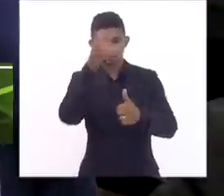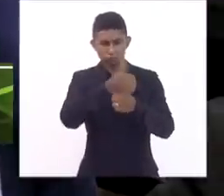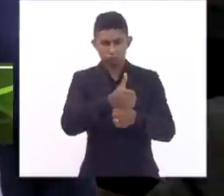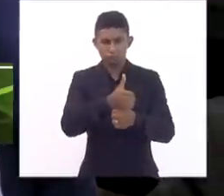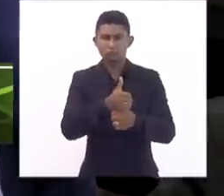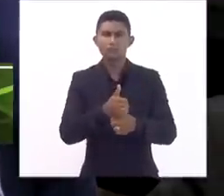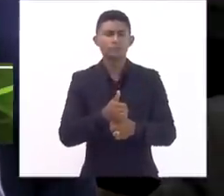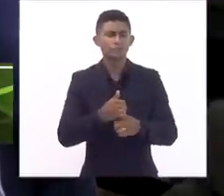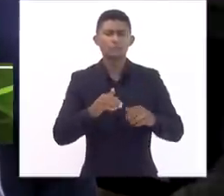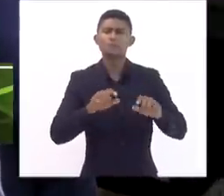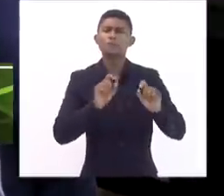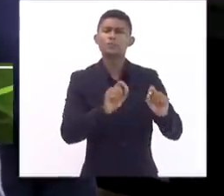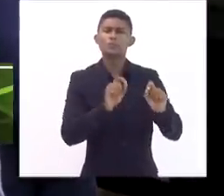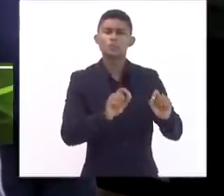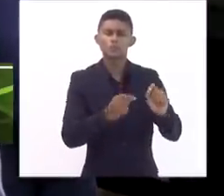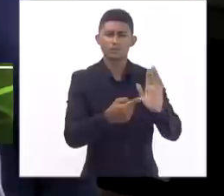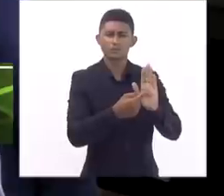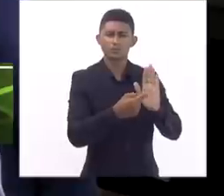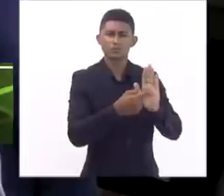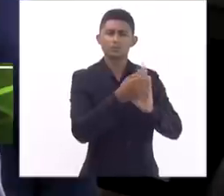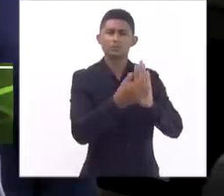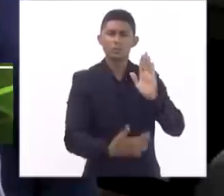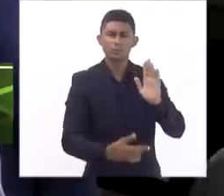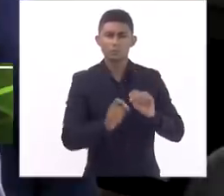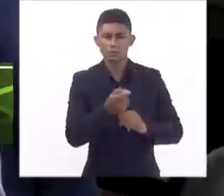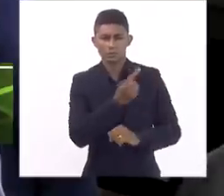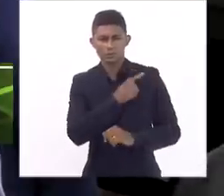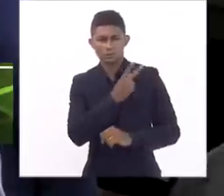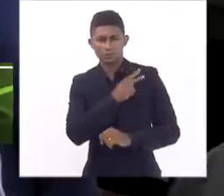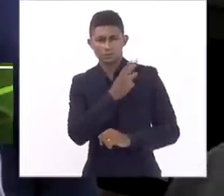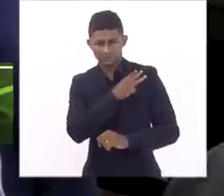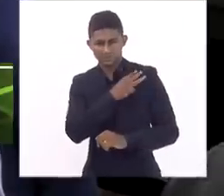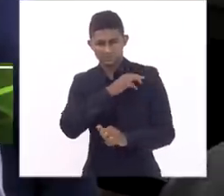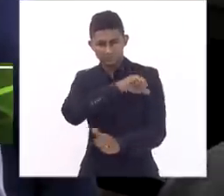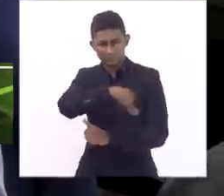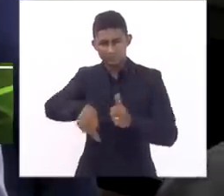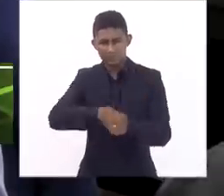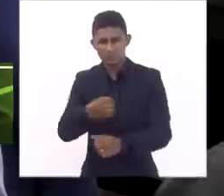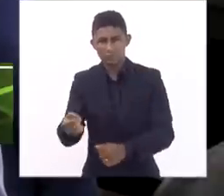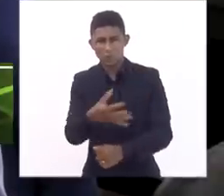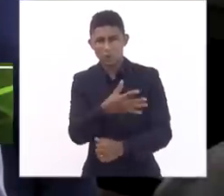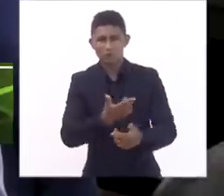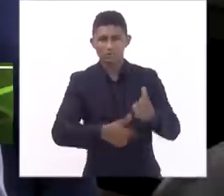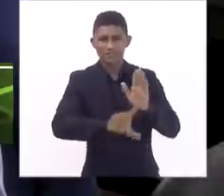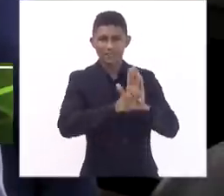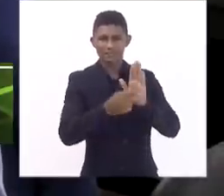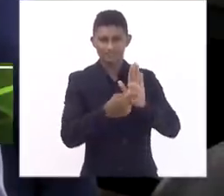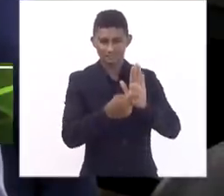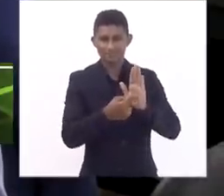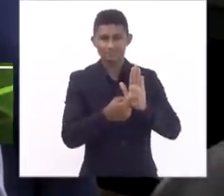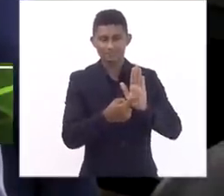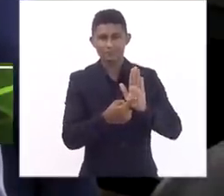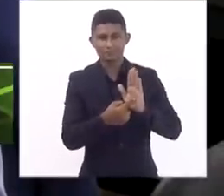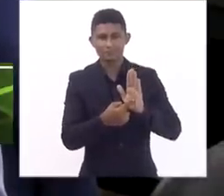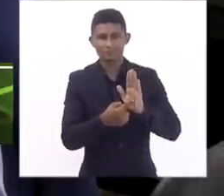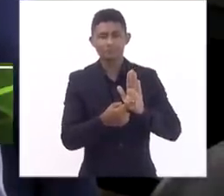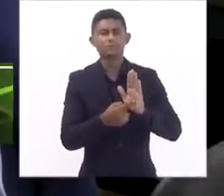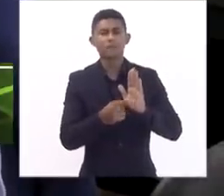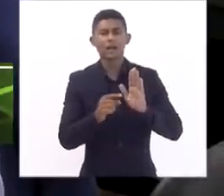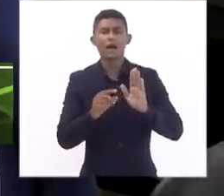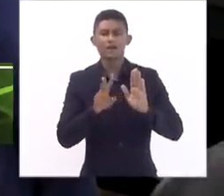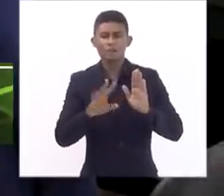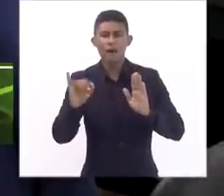falam especificamente a implementação da reforma do ensino médio, que trata a lei tal, será